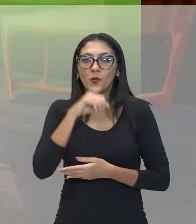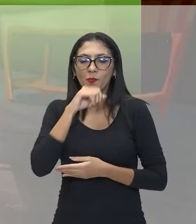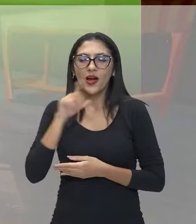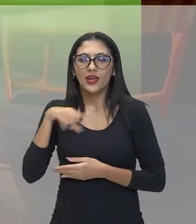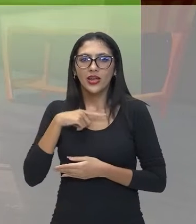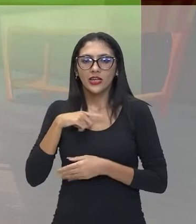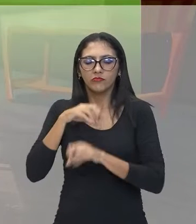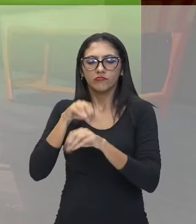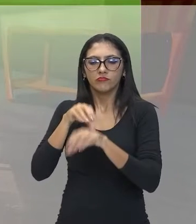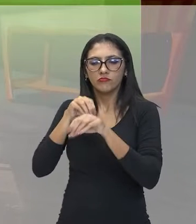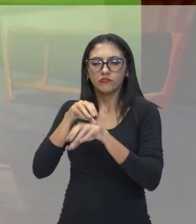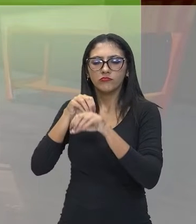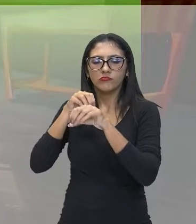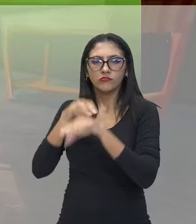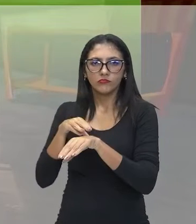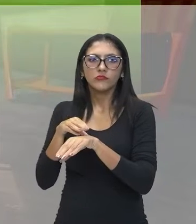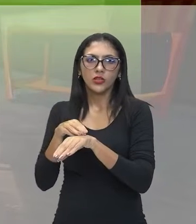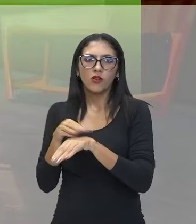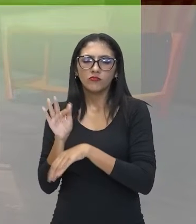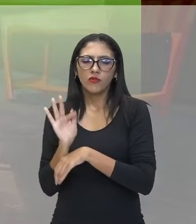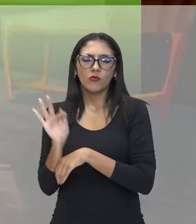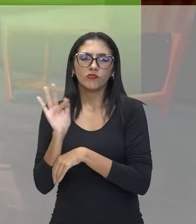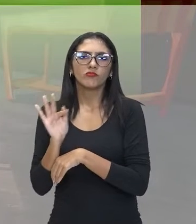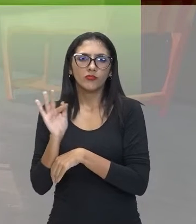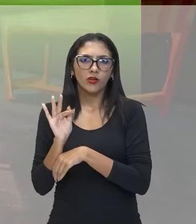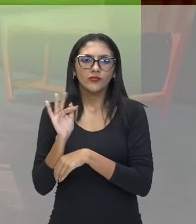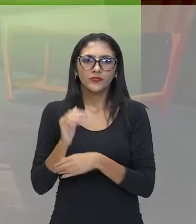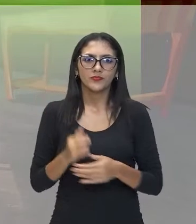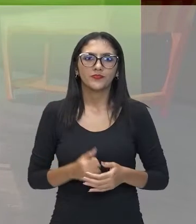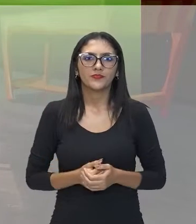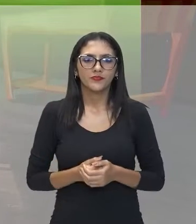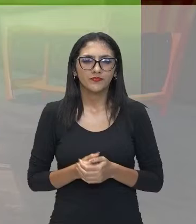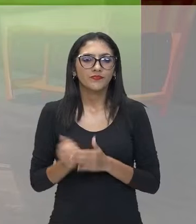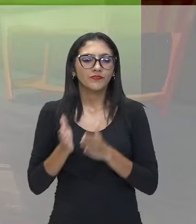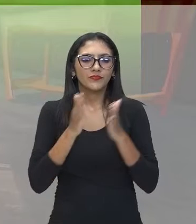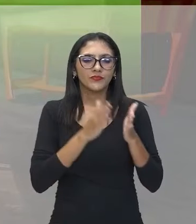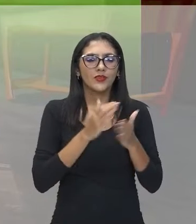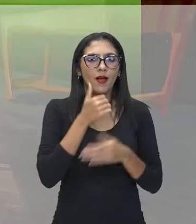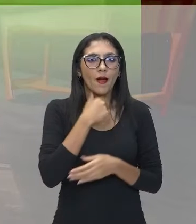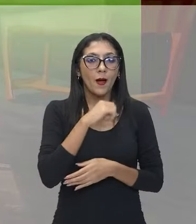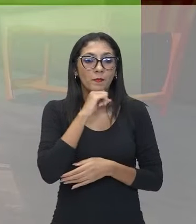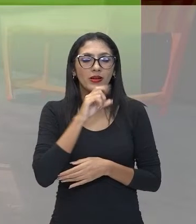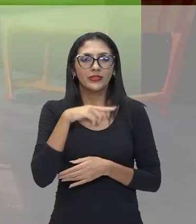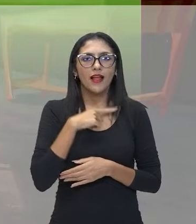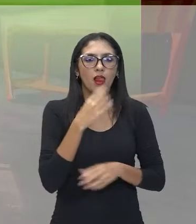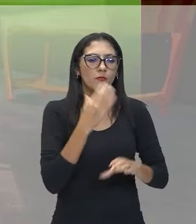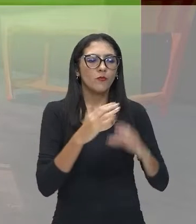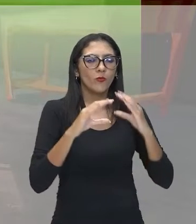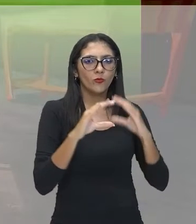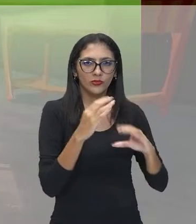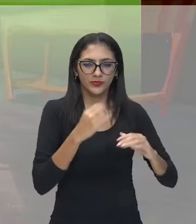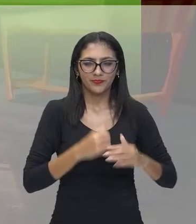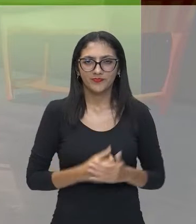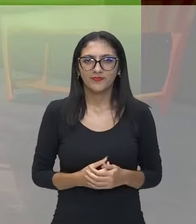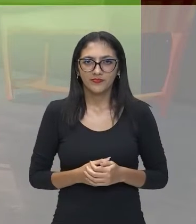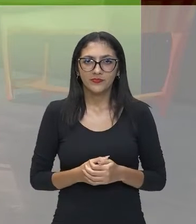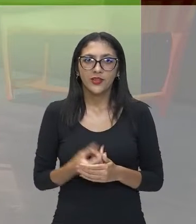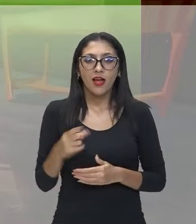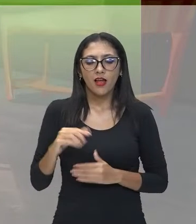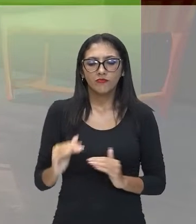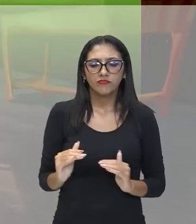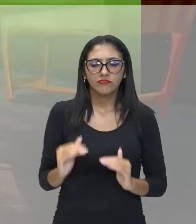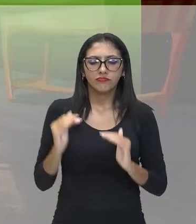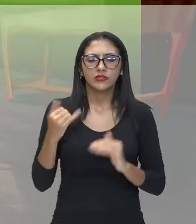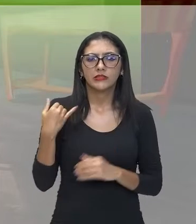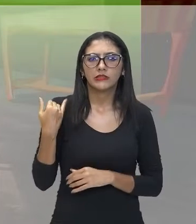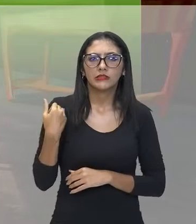que a gente considera aí como ensino médio, né? E de uma pianista, a mãe dela era pianista. Com 10 anos, ela acabou ficando